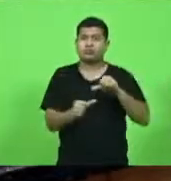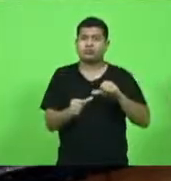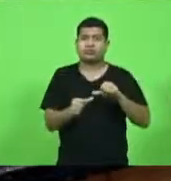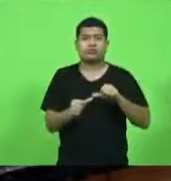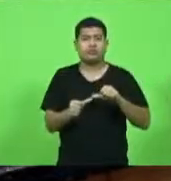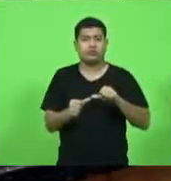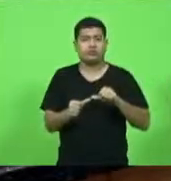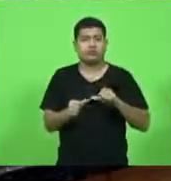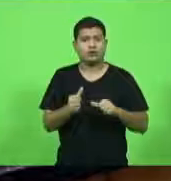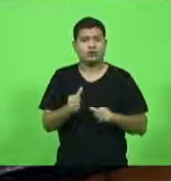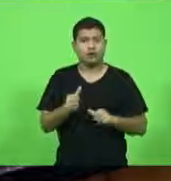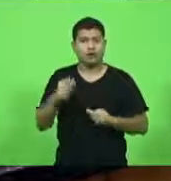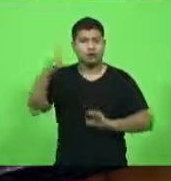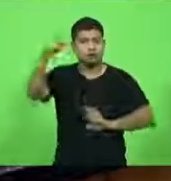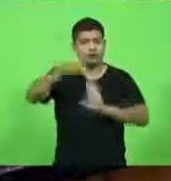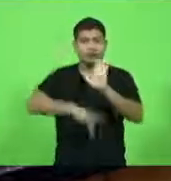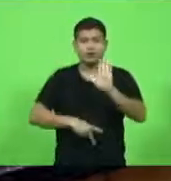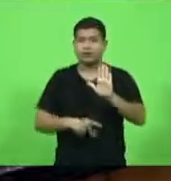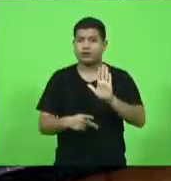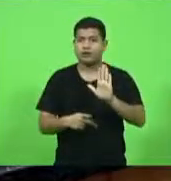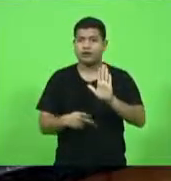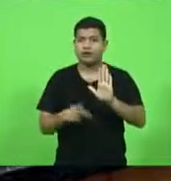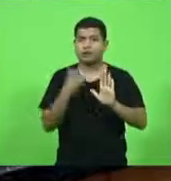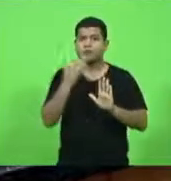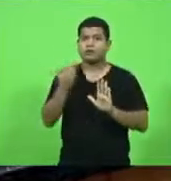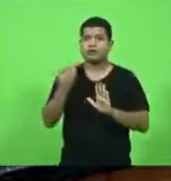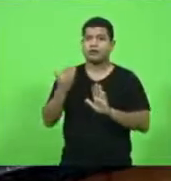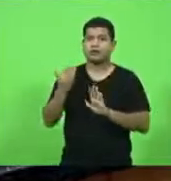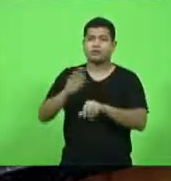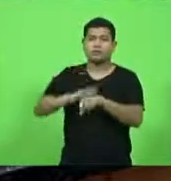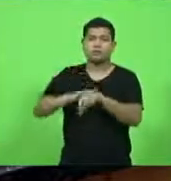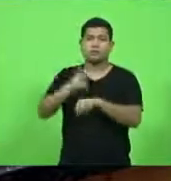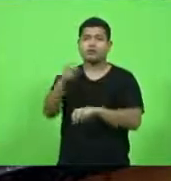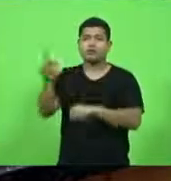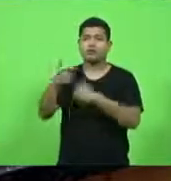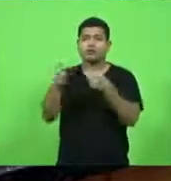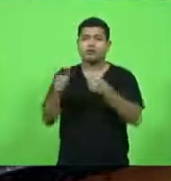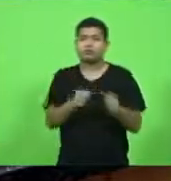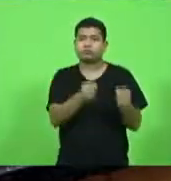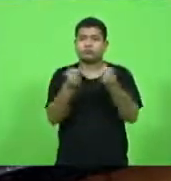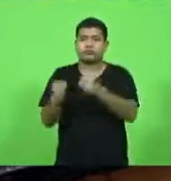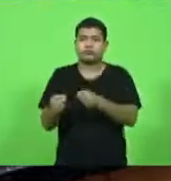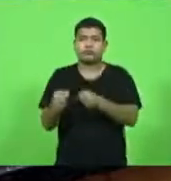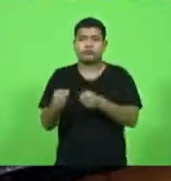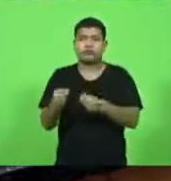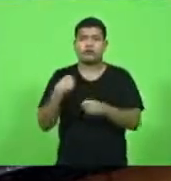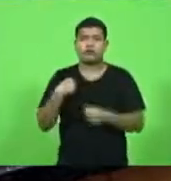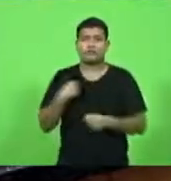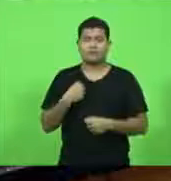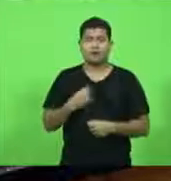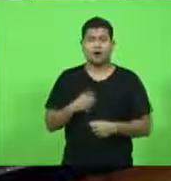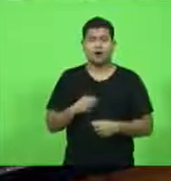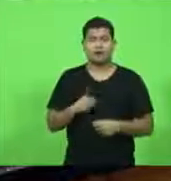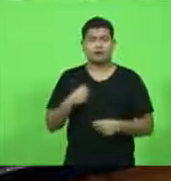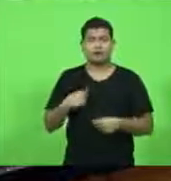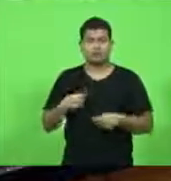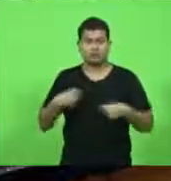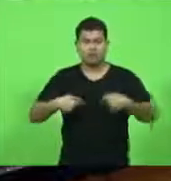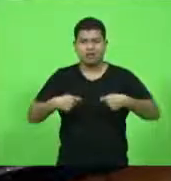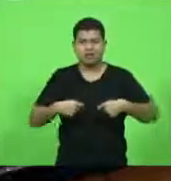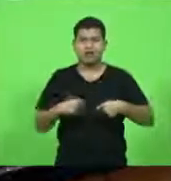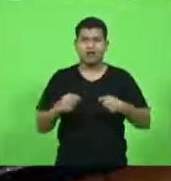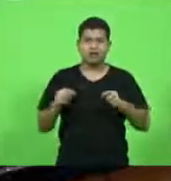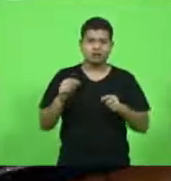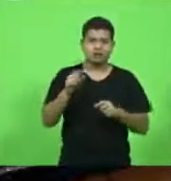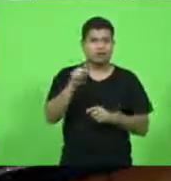poderes. Mudam, invertem completamente. Você diz, faz um projeto dizendo assim, tem que ser A.